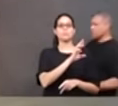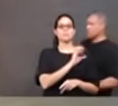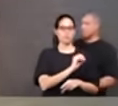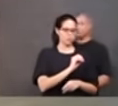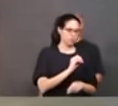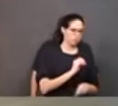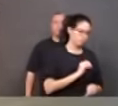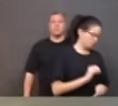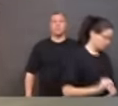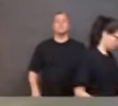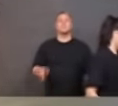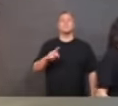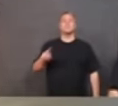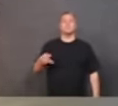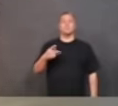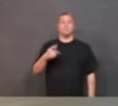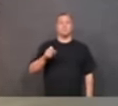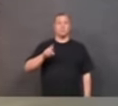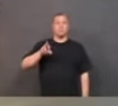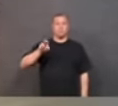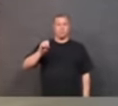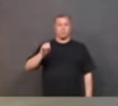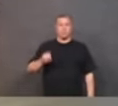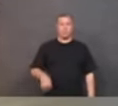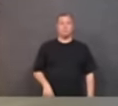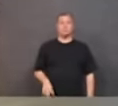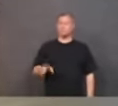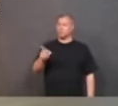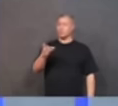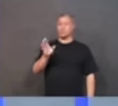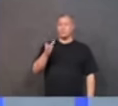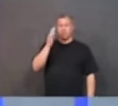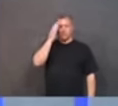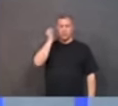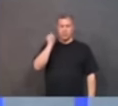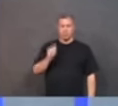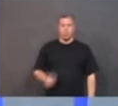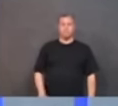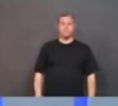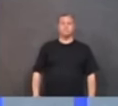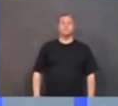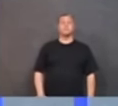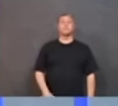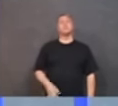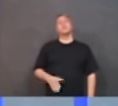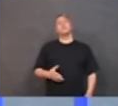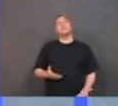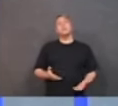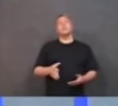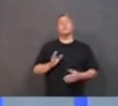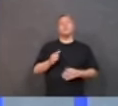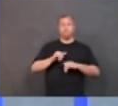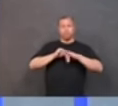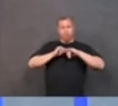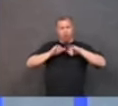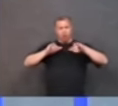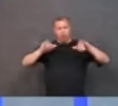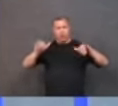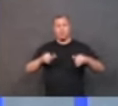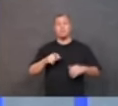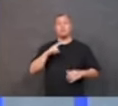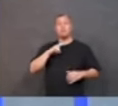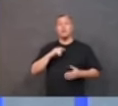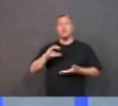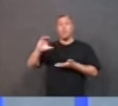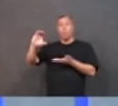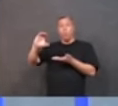Pedro, como o senhor sabe, tem sido anunciados cortes